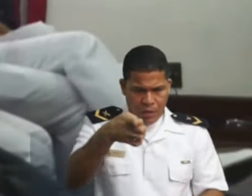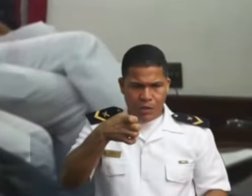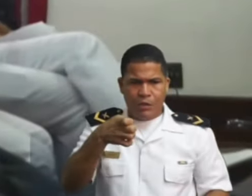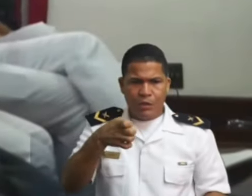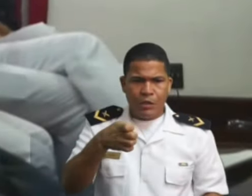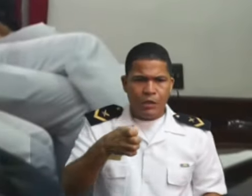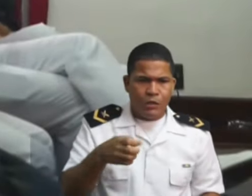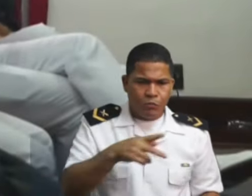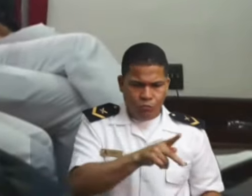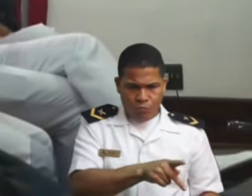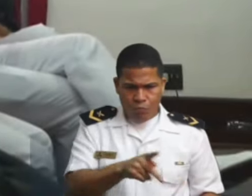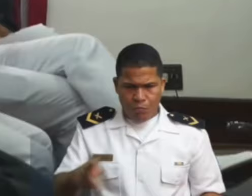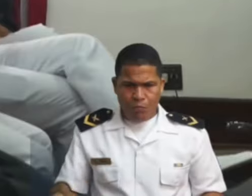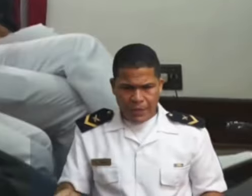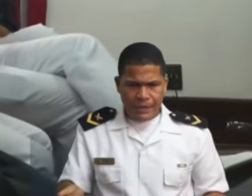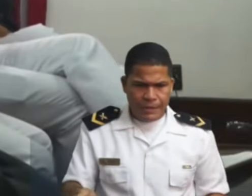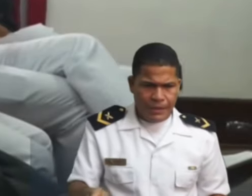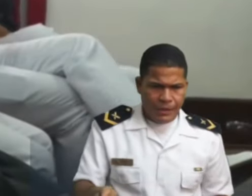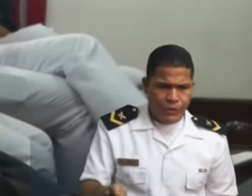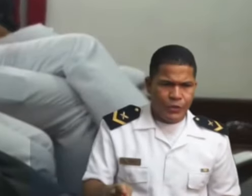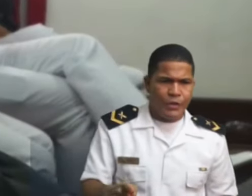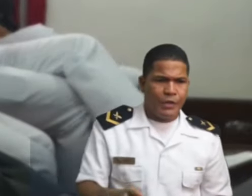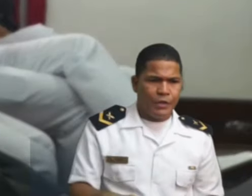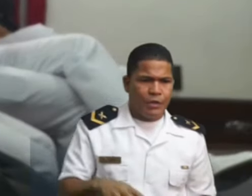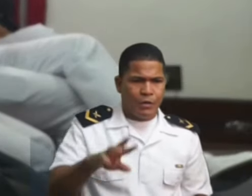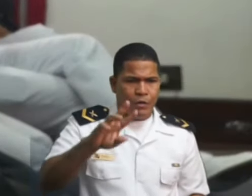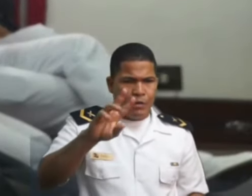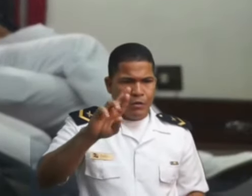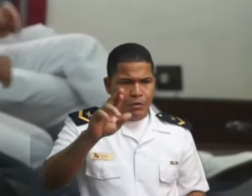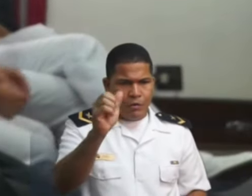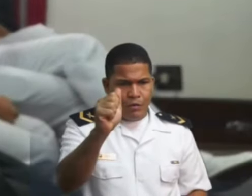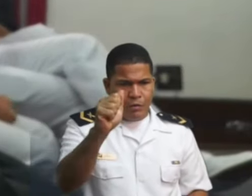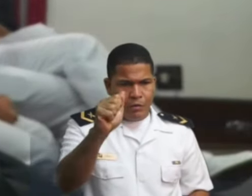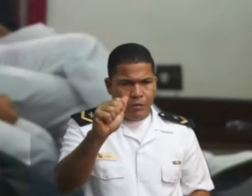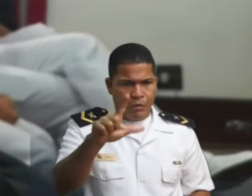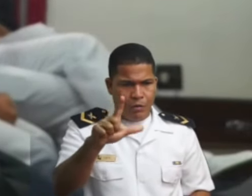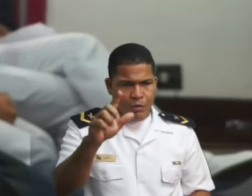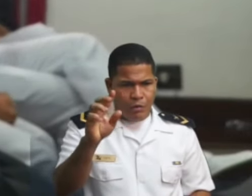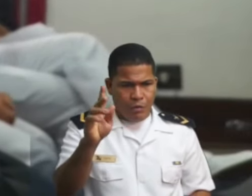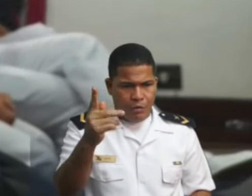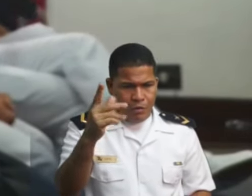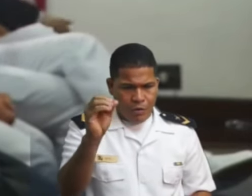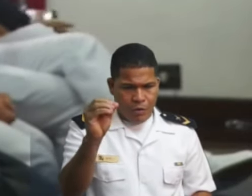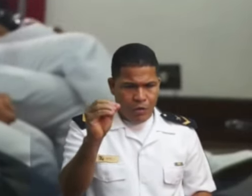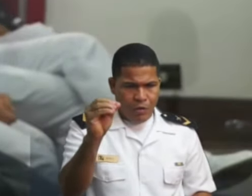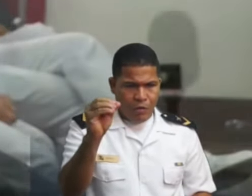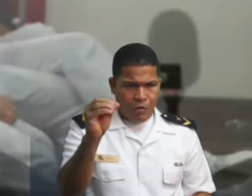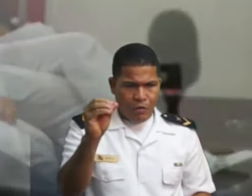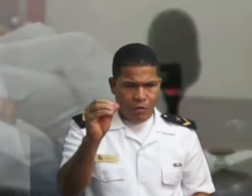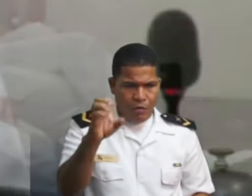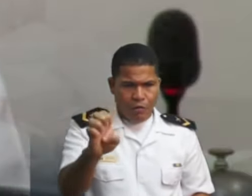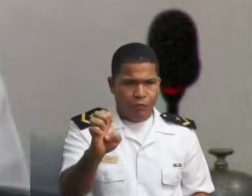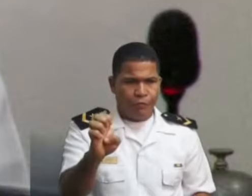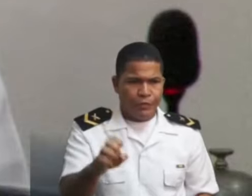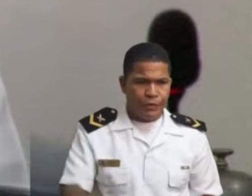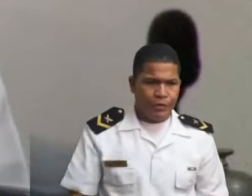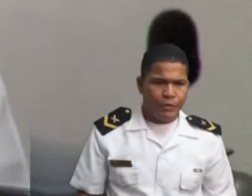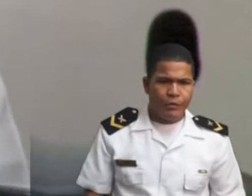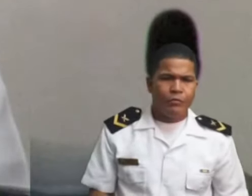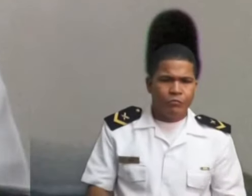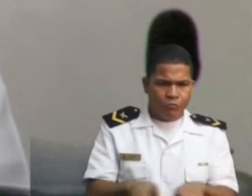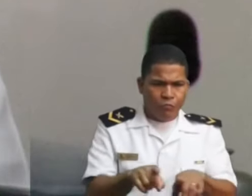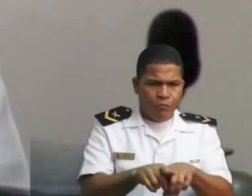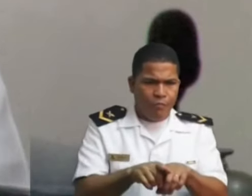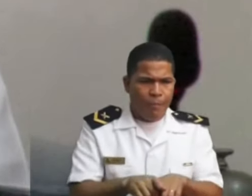da Silveira Costa, bom companheiro e belo amigo, auguro, sob a luz do Senhor dos Navegantes e a égide da